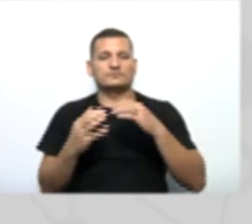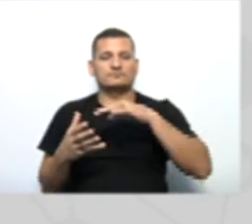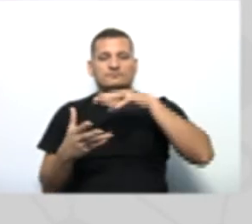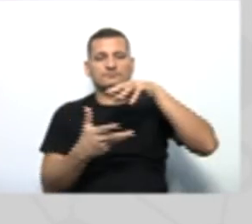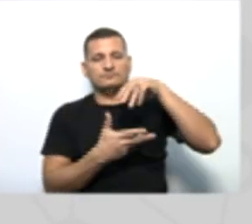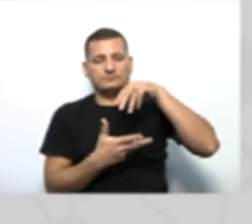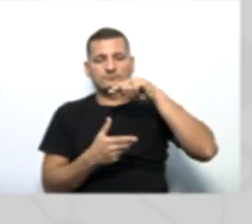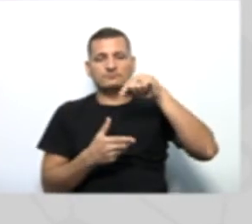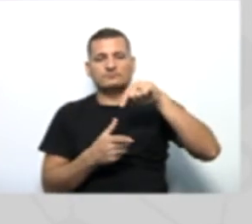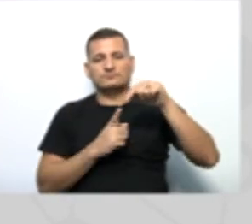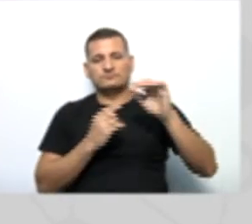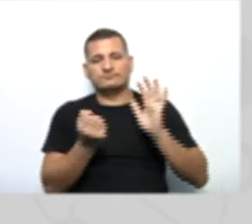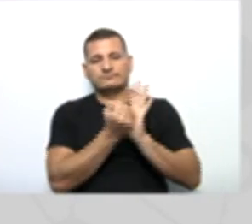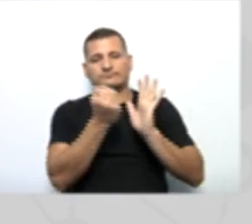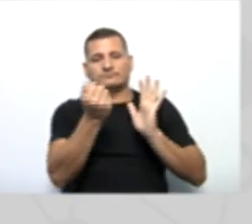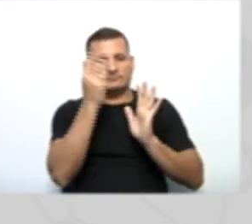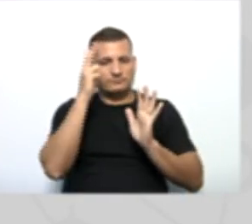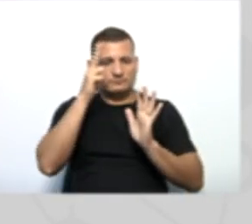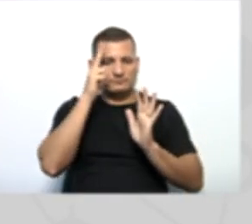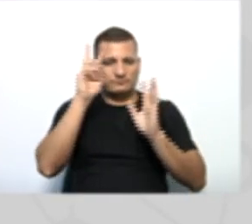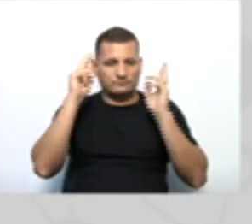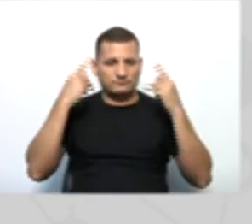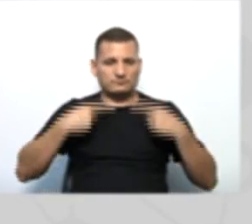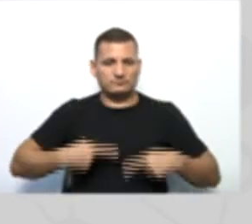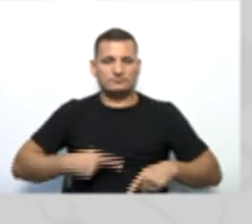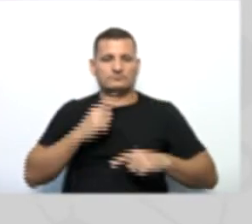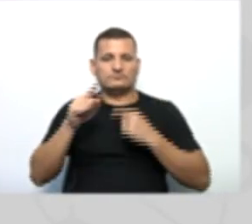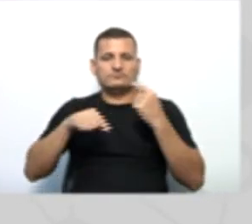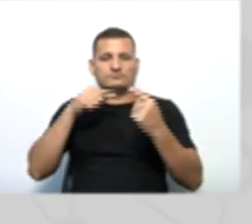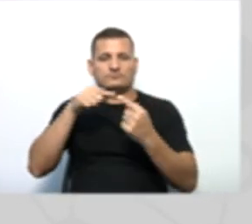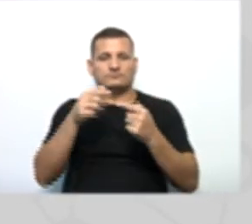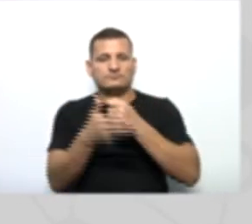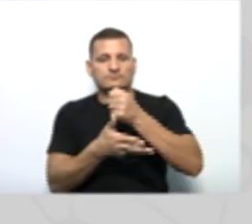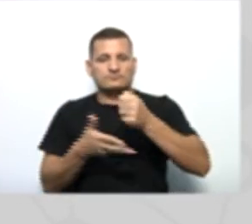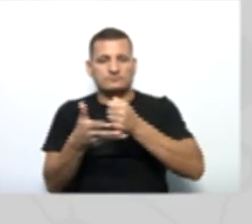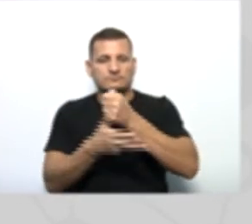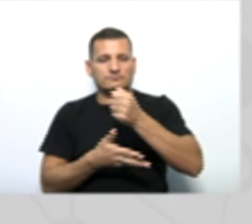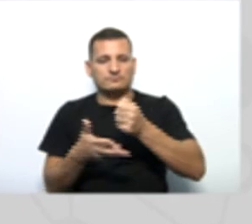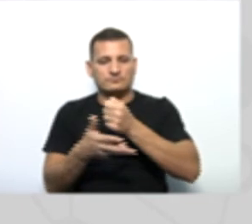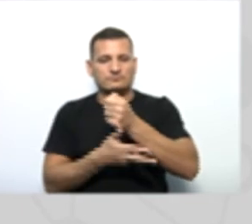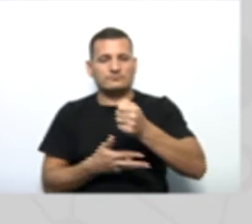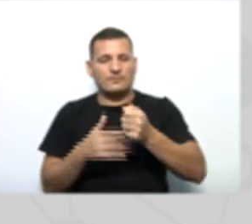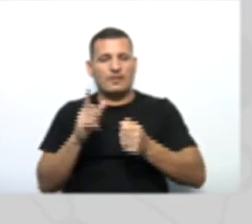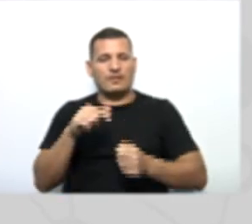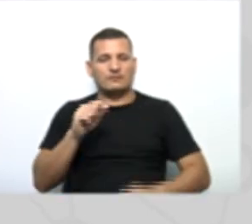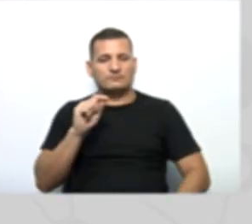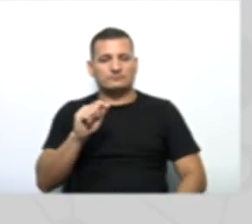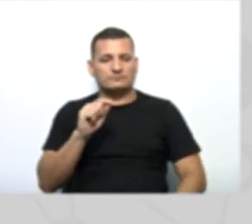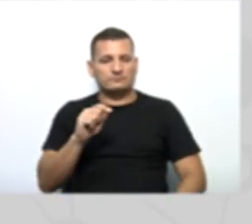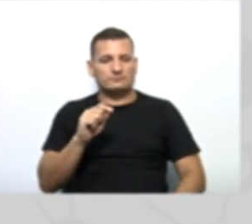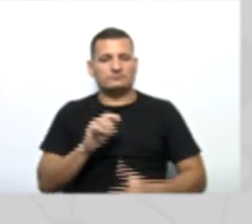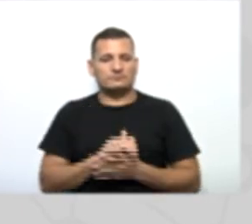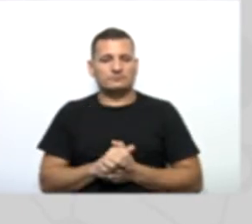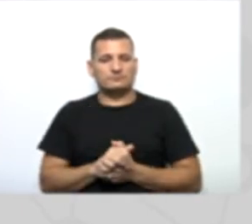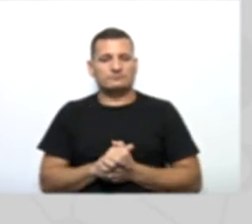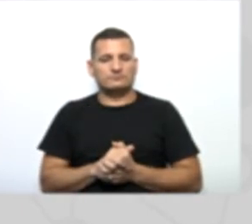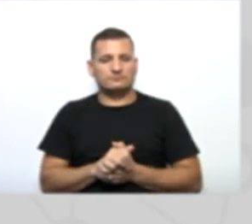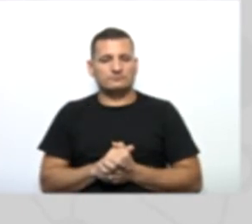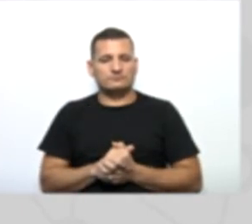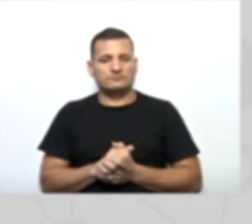tornou-se um marco na história da humanidade, cujos objetivos básicos giravam em torno do quê?